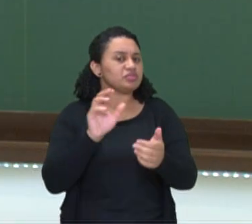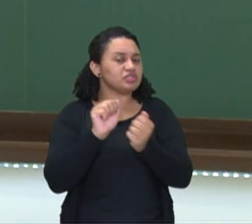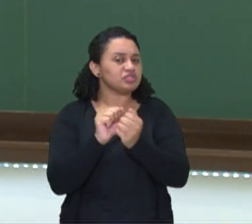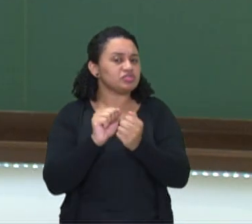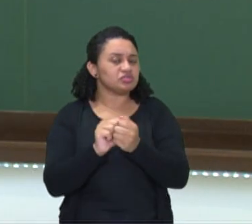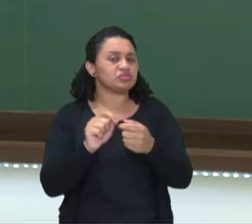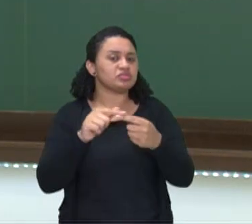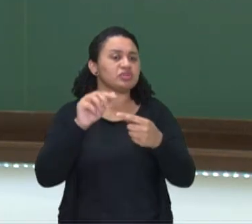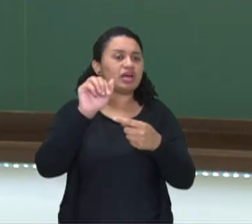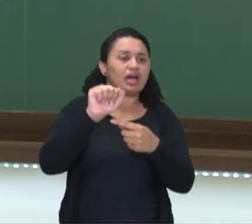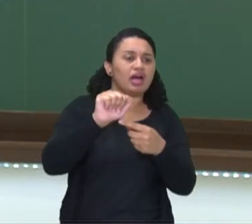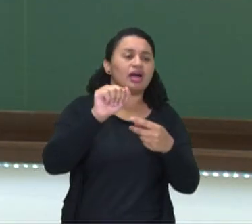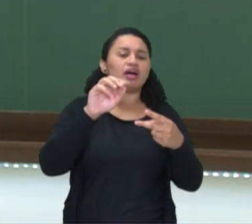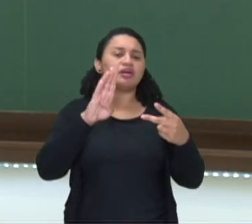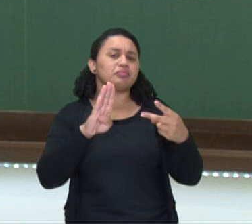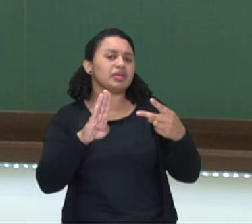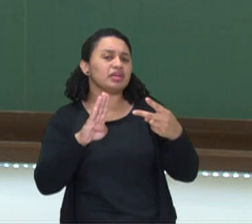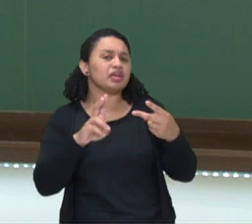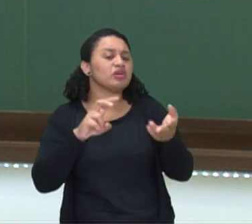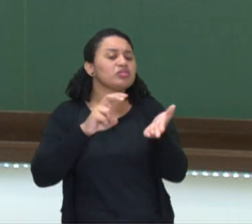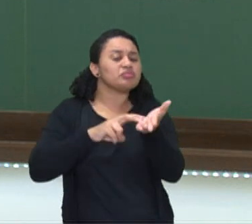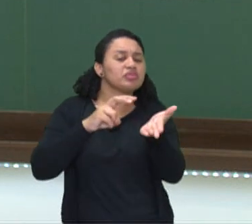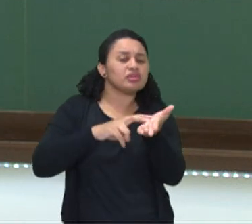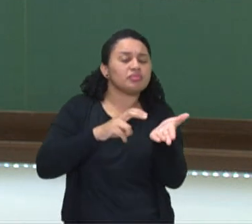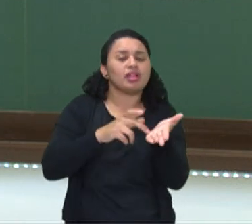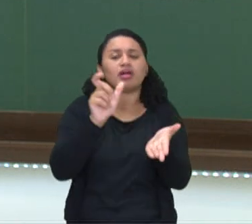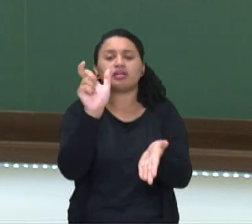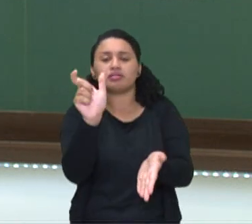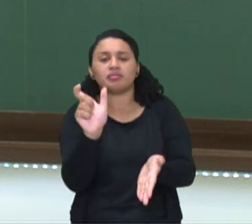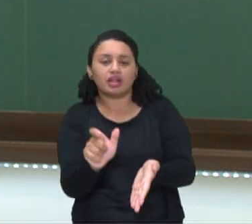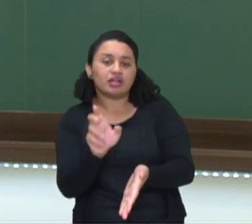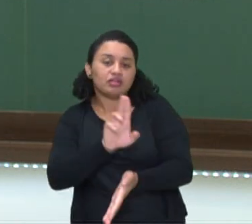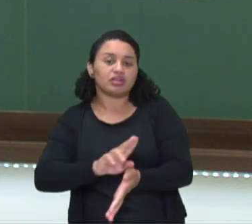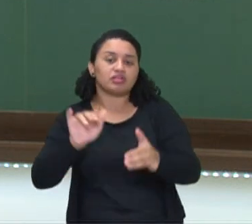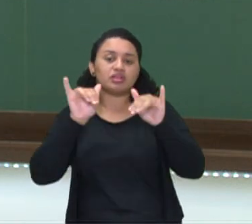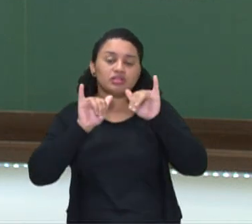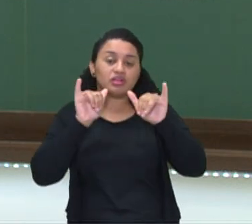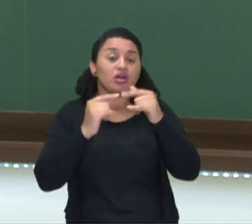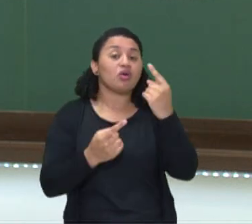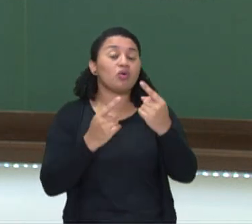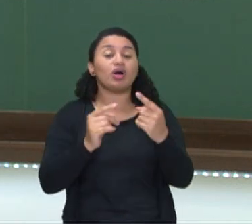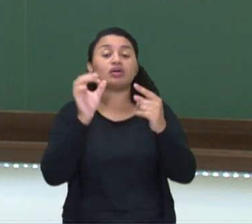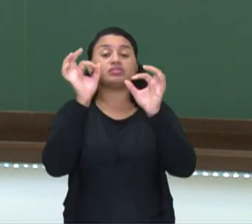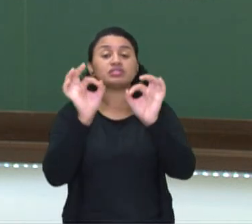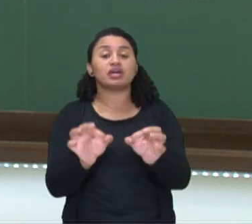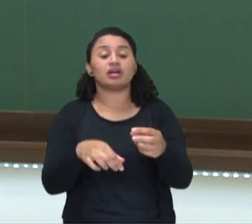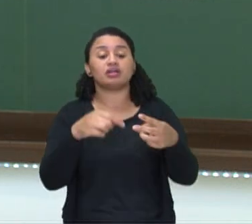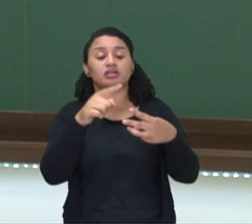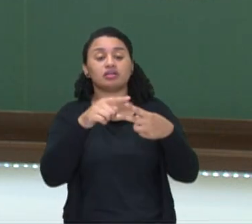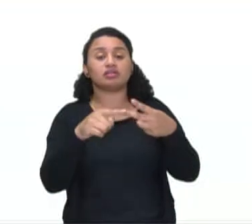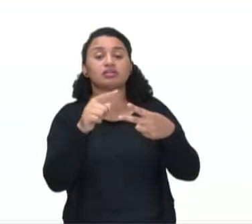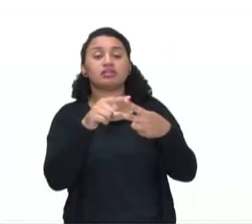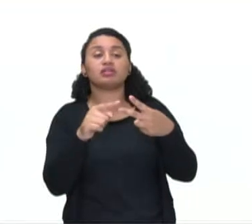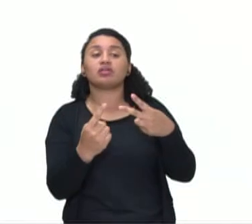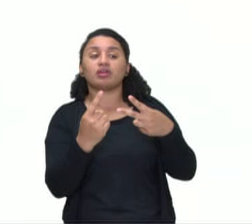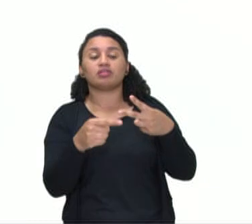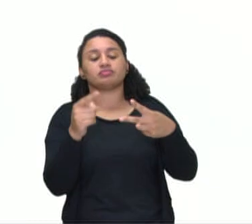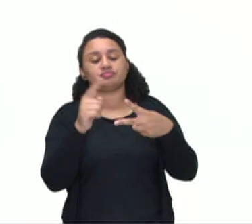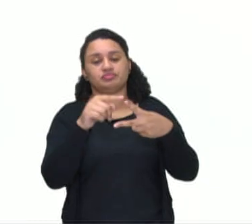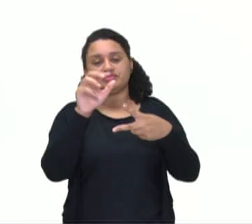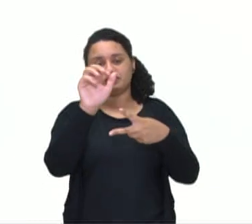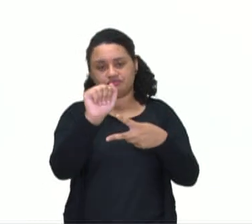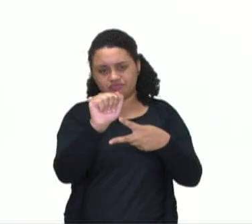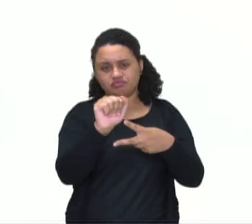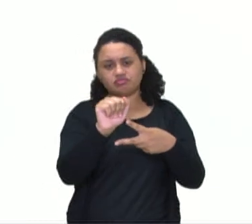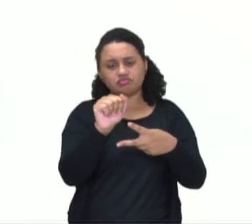do vocabulário, das palavras utilizadas na notícia. Qual a afirmação correta? É a letra A.